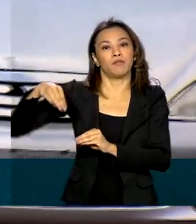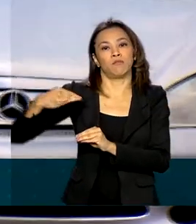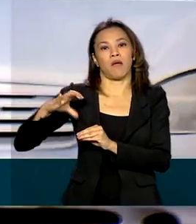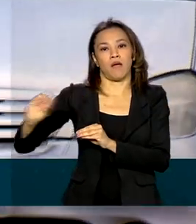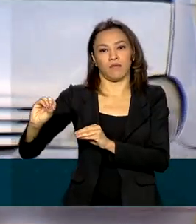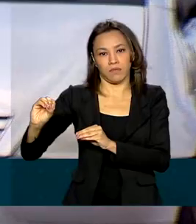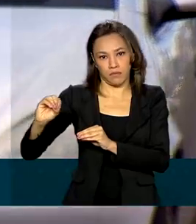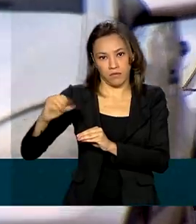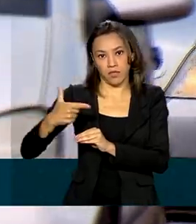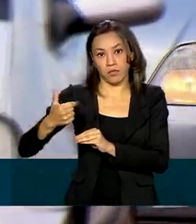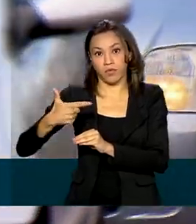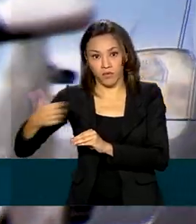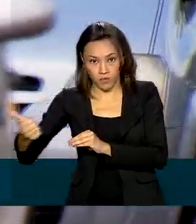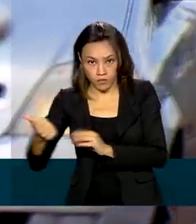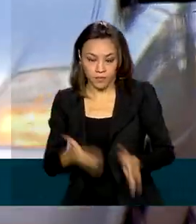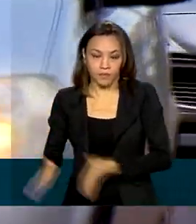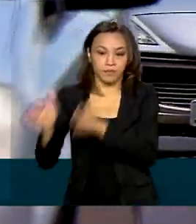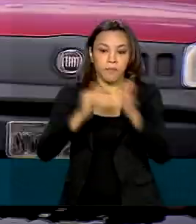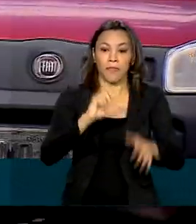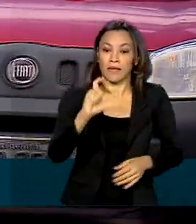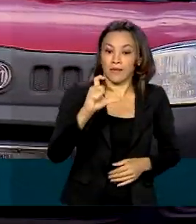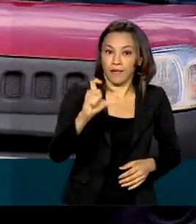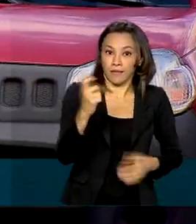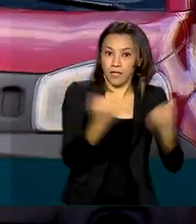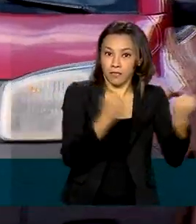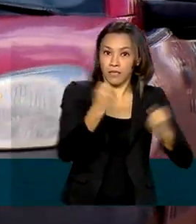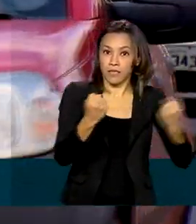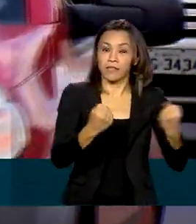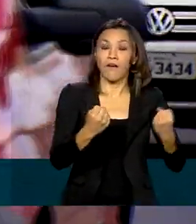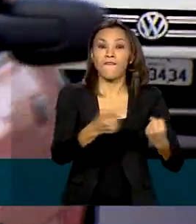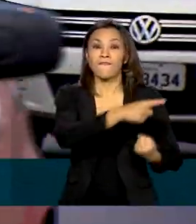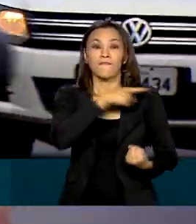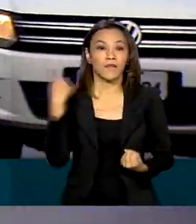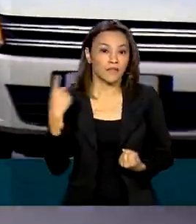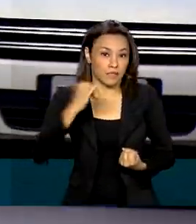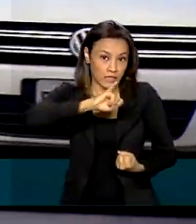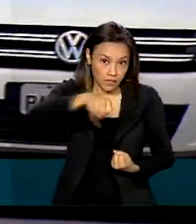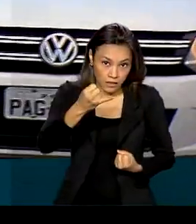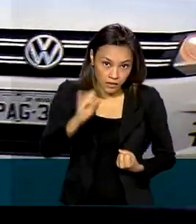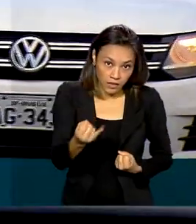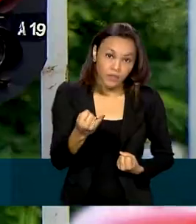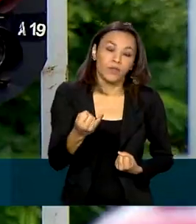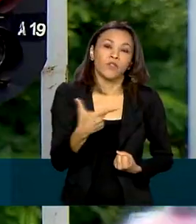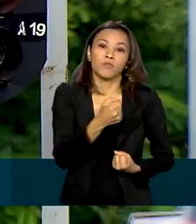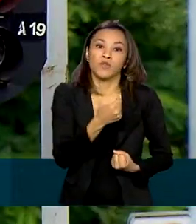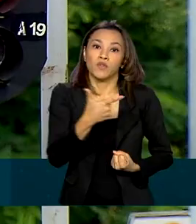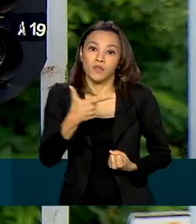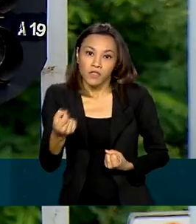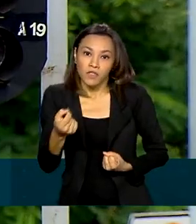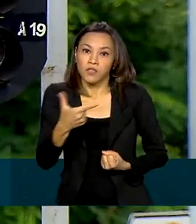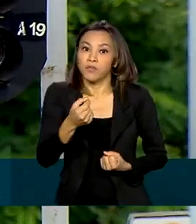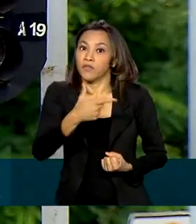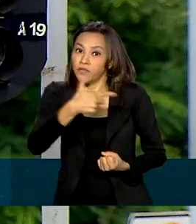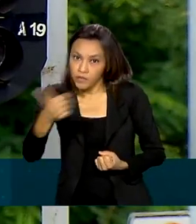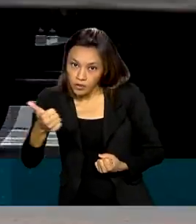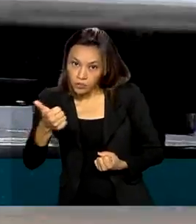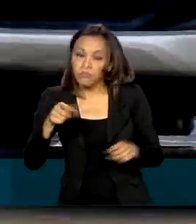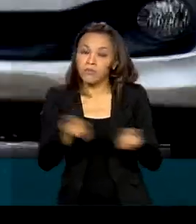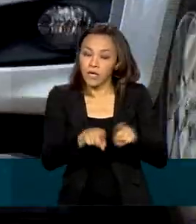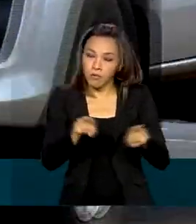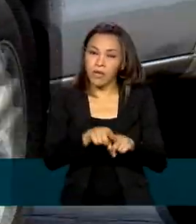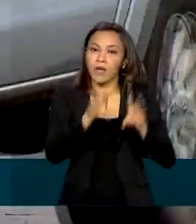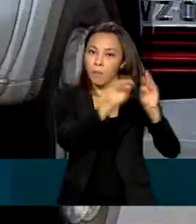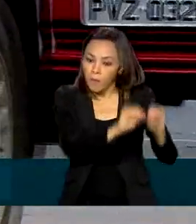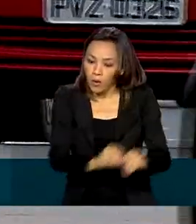2021 as carteiras de habilitação com vencimento em janeiro de 2020/2021 também tem prazo prorrogado